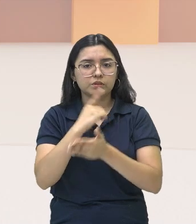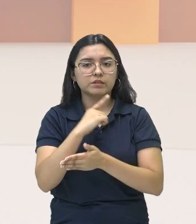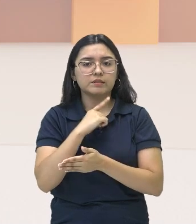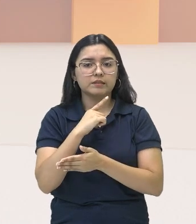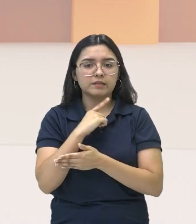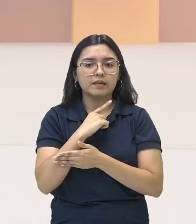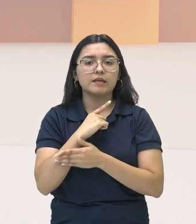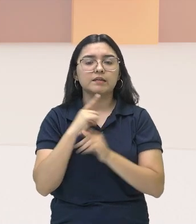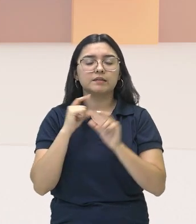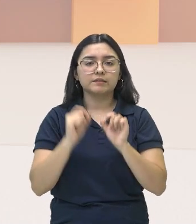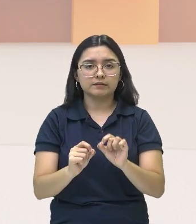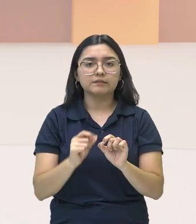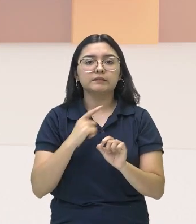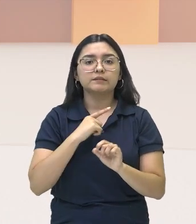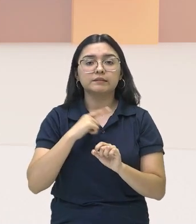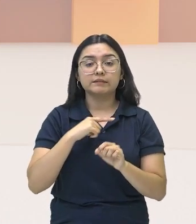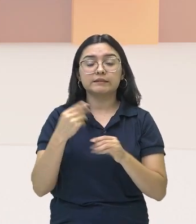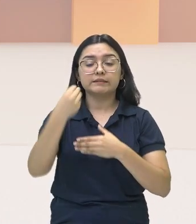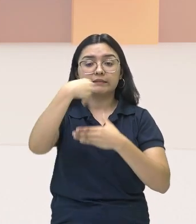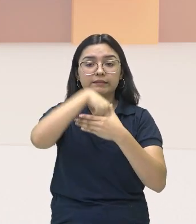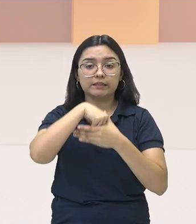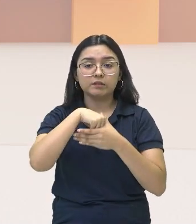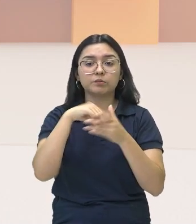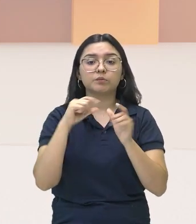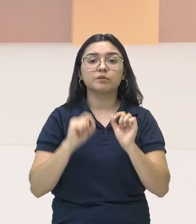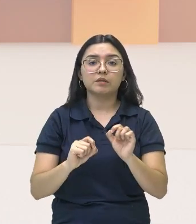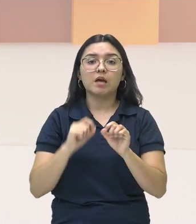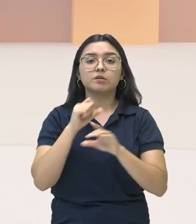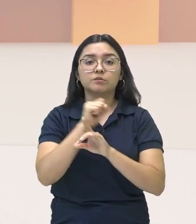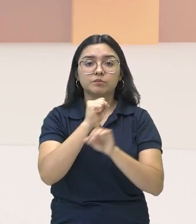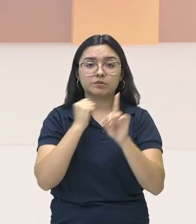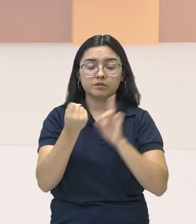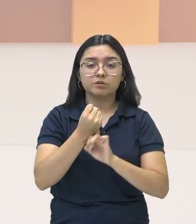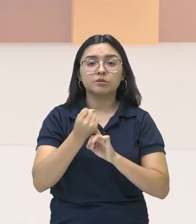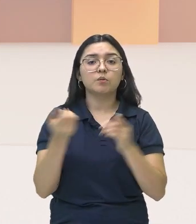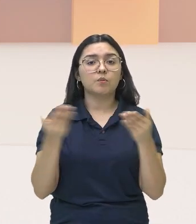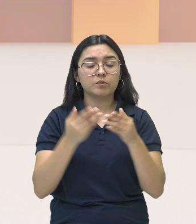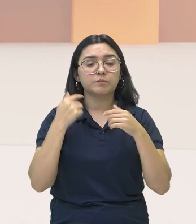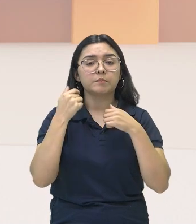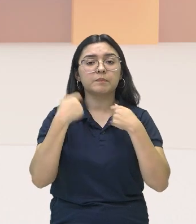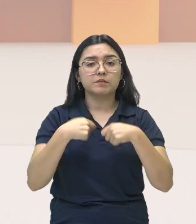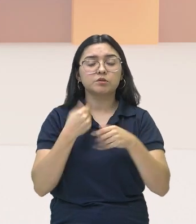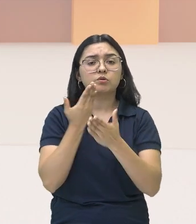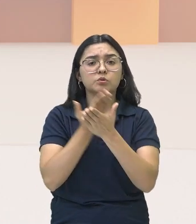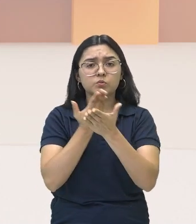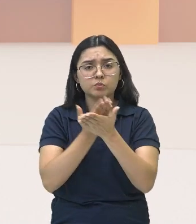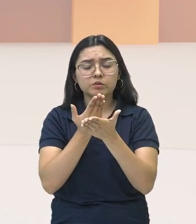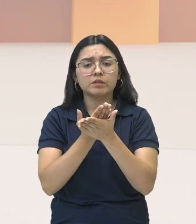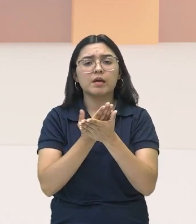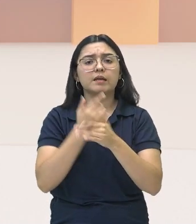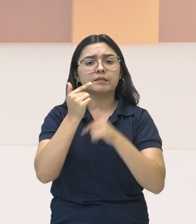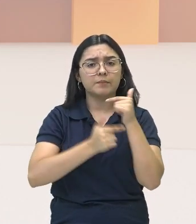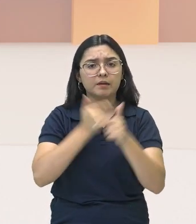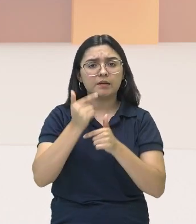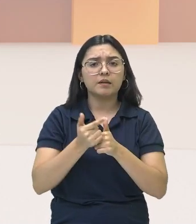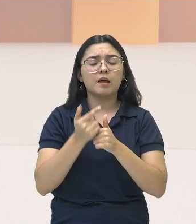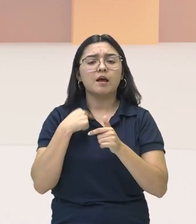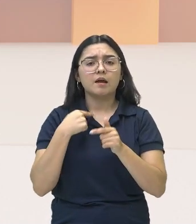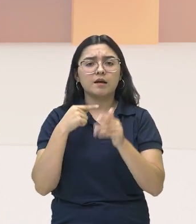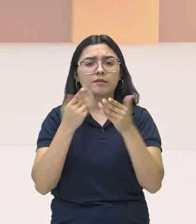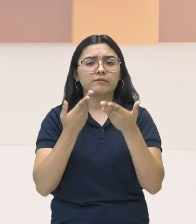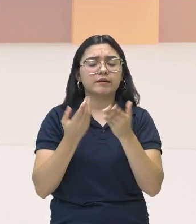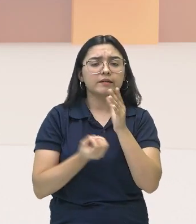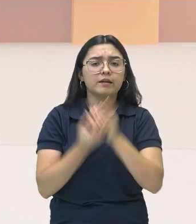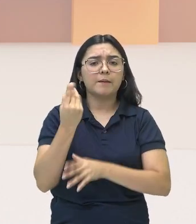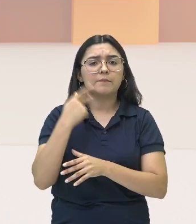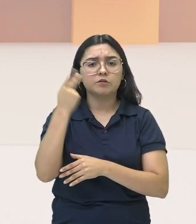ainda hoje é preciso estudar, trabalhar, buscar políticas públicas que possam cada vez